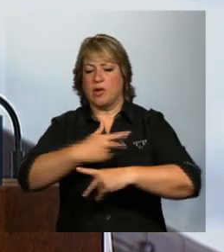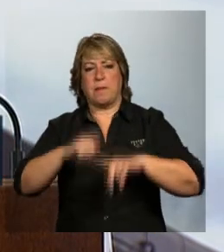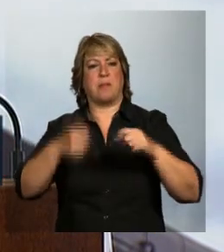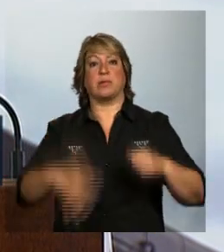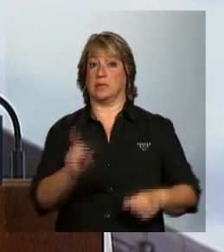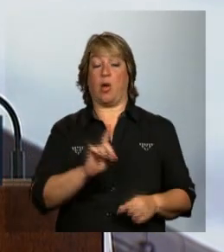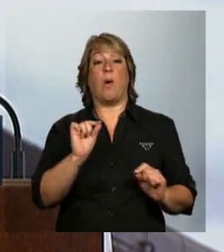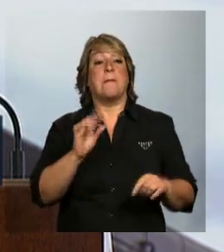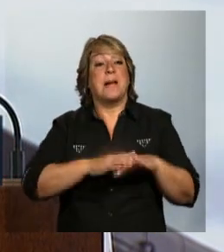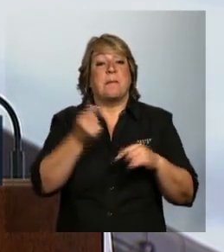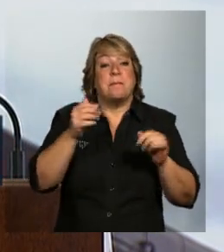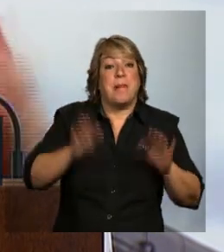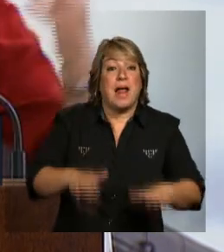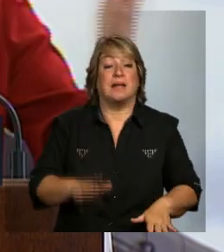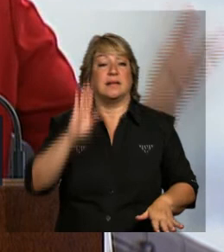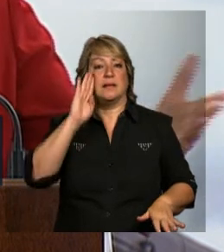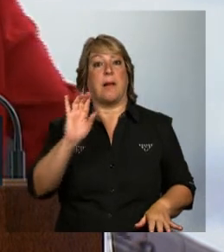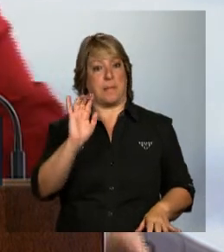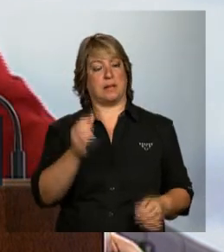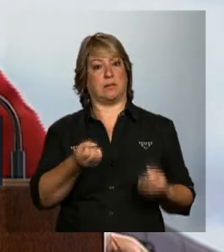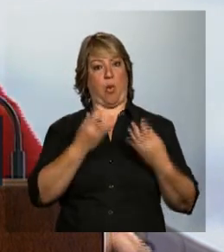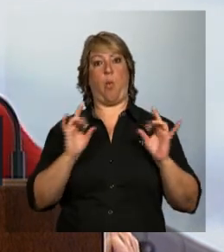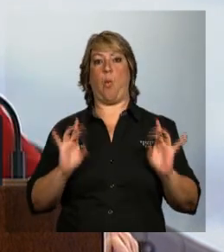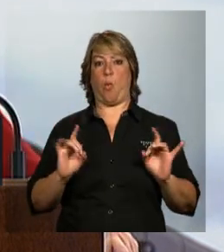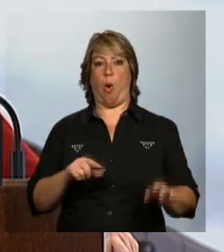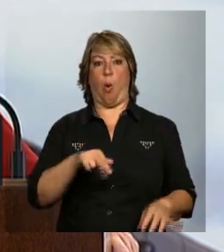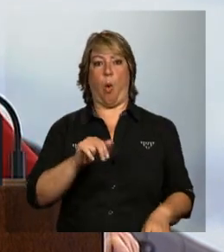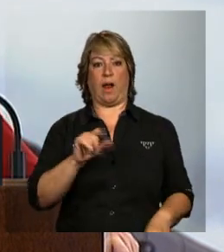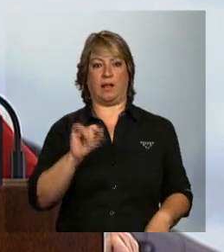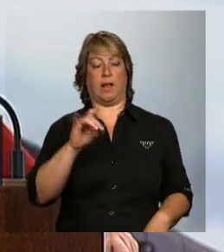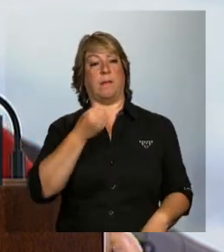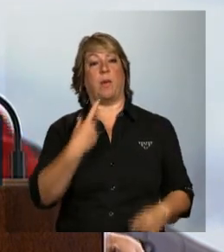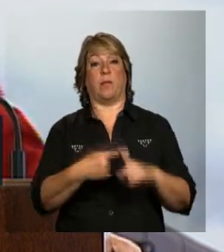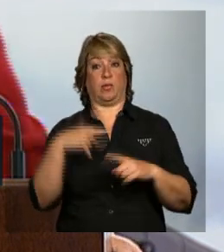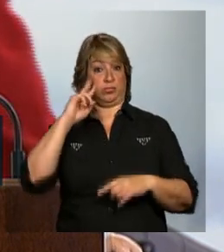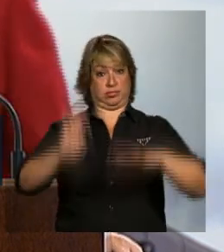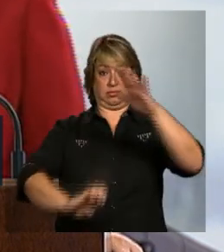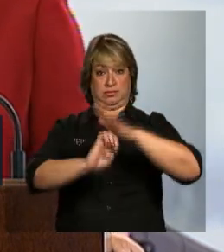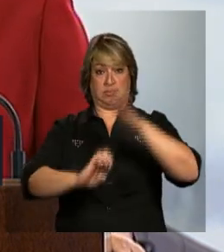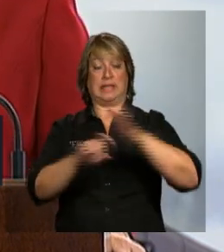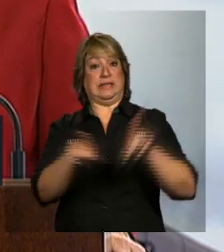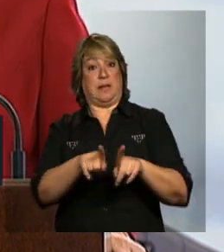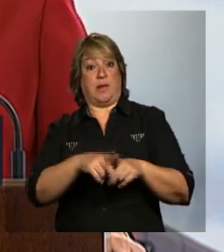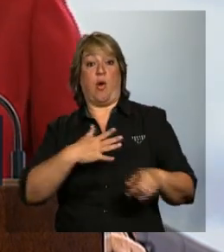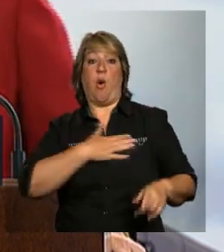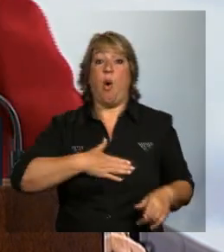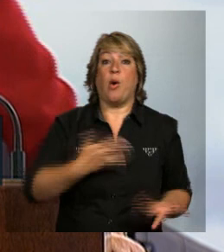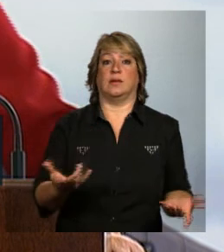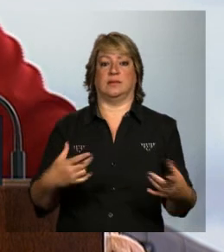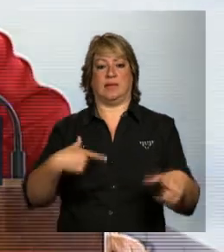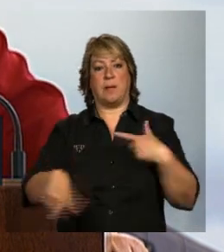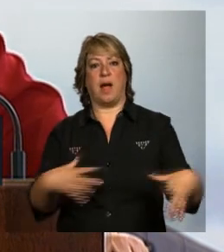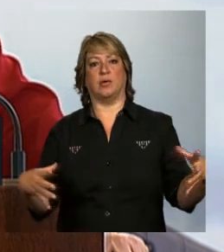características tem de levar em conta as atividade também para os empresários e tem de levar em conta